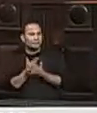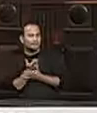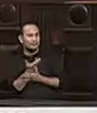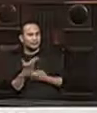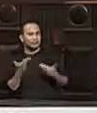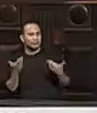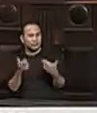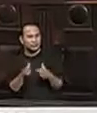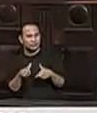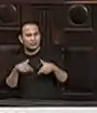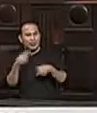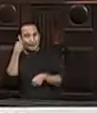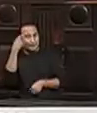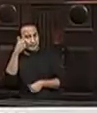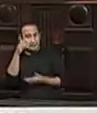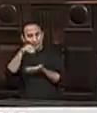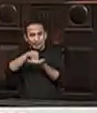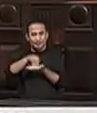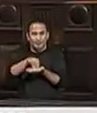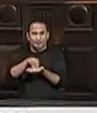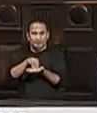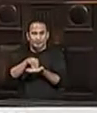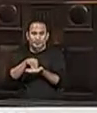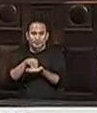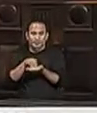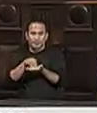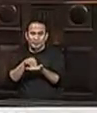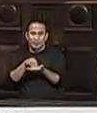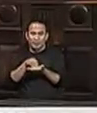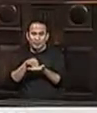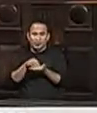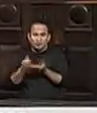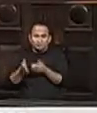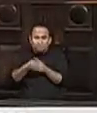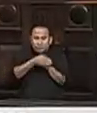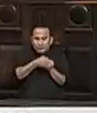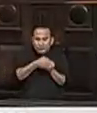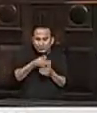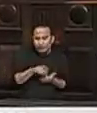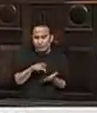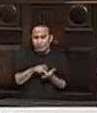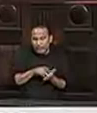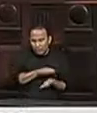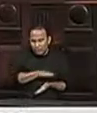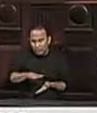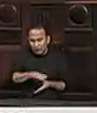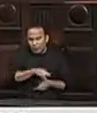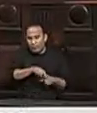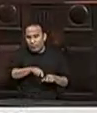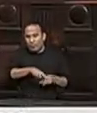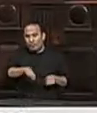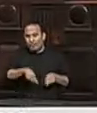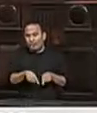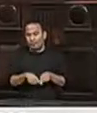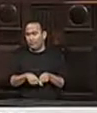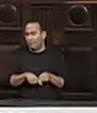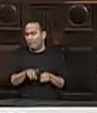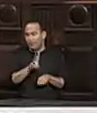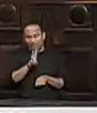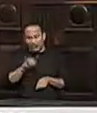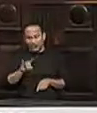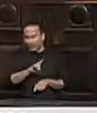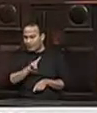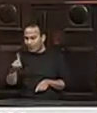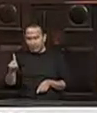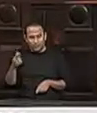maneira impensada, tapasse realmente esses buracos. Não vai tapar. Não vai tapar. Não